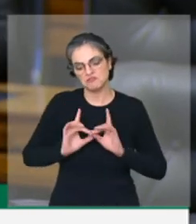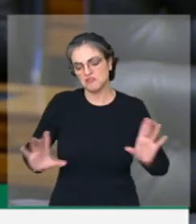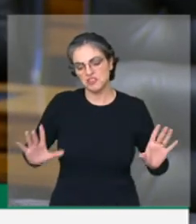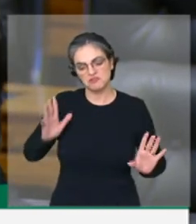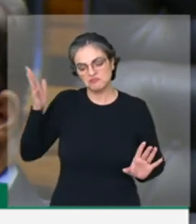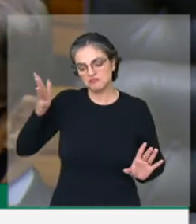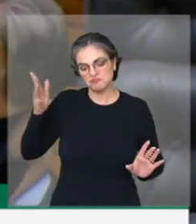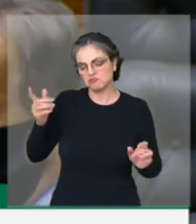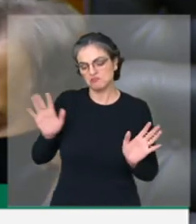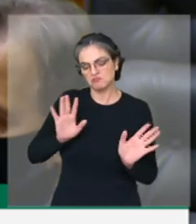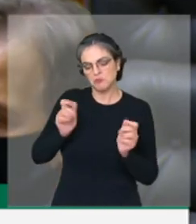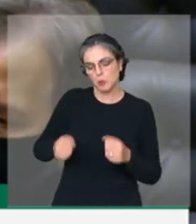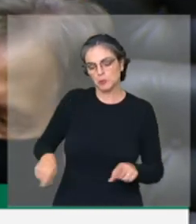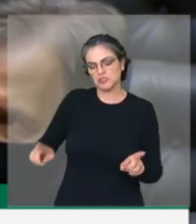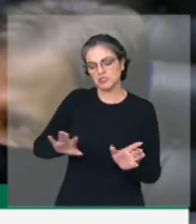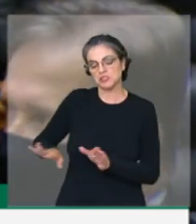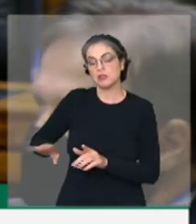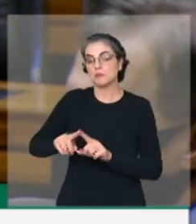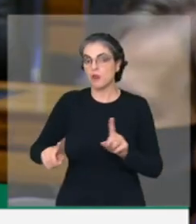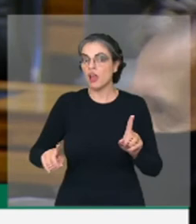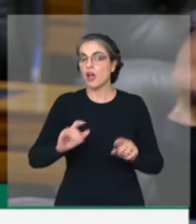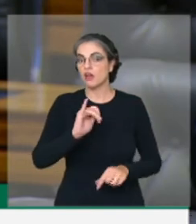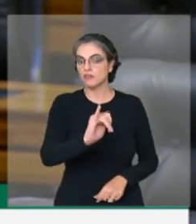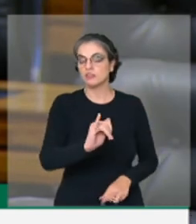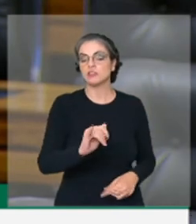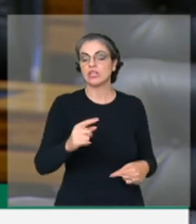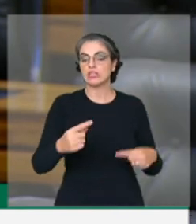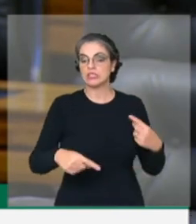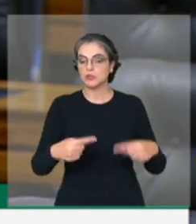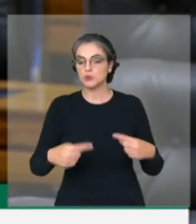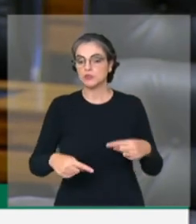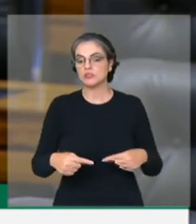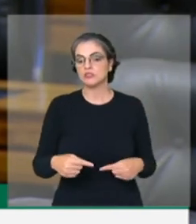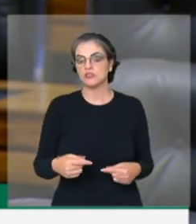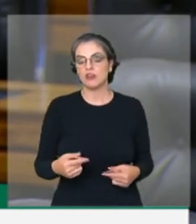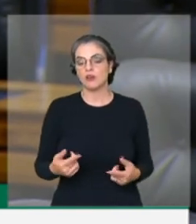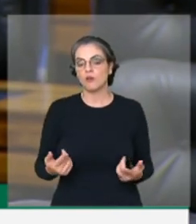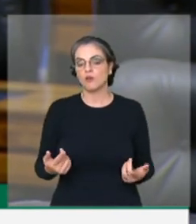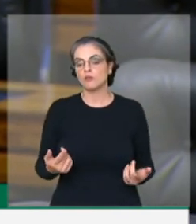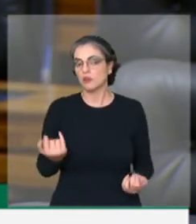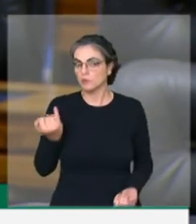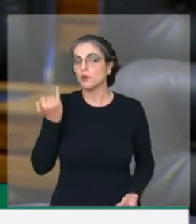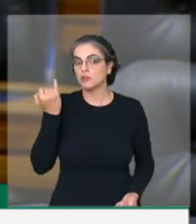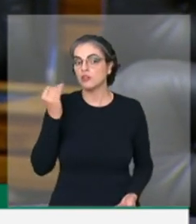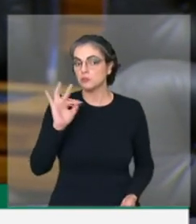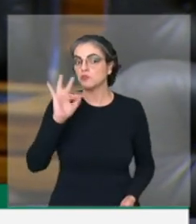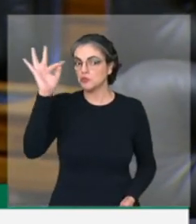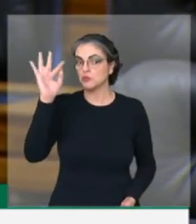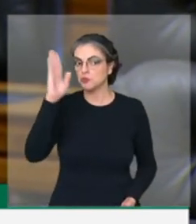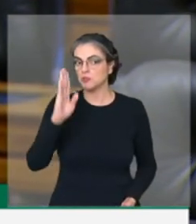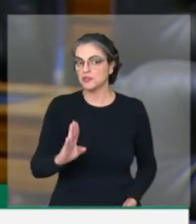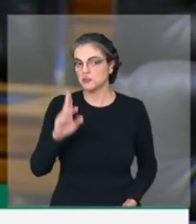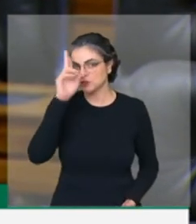antes apenas dizendo que a discussão dessa matéria, senhor presidente, é relevantíssima para o futuro do Brasil e para a nossa história.